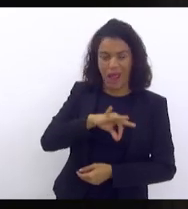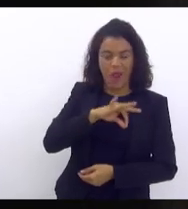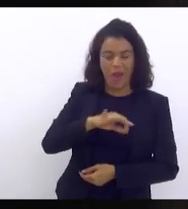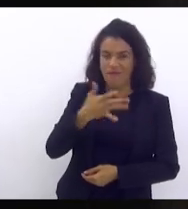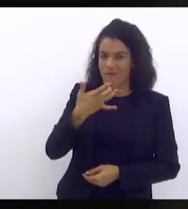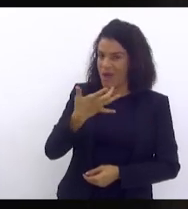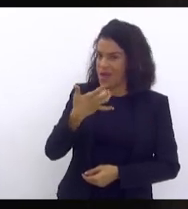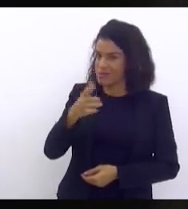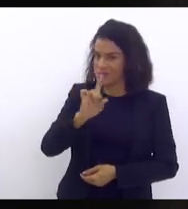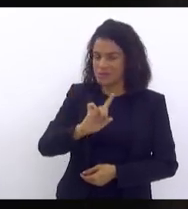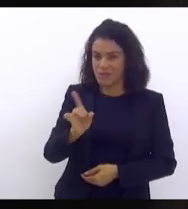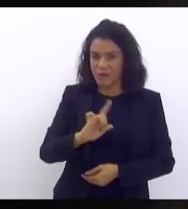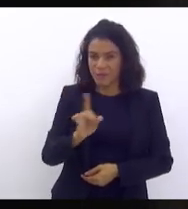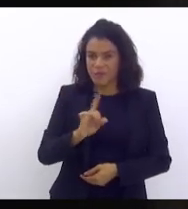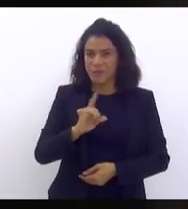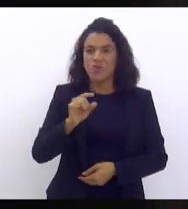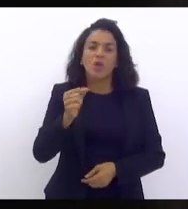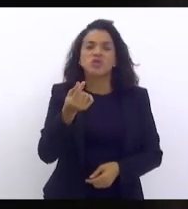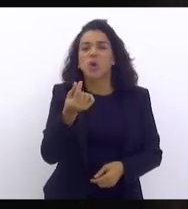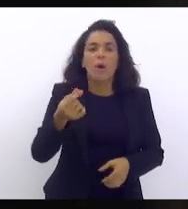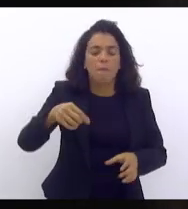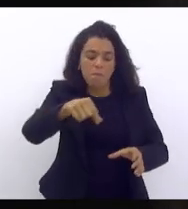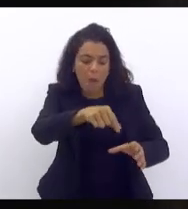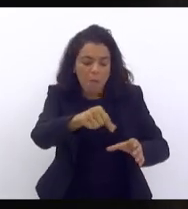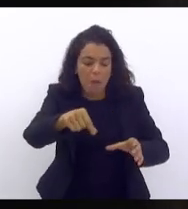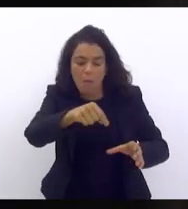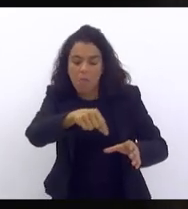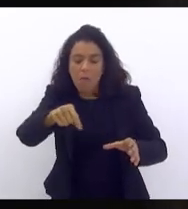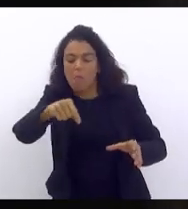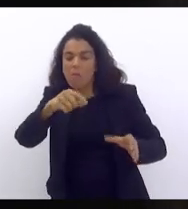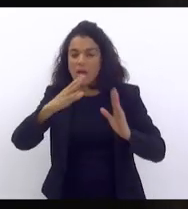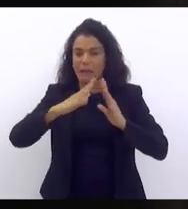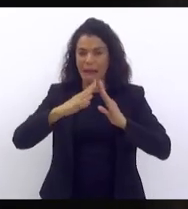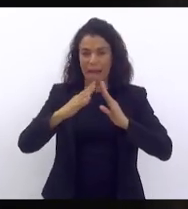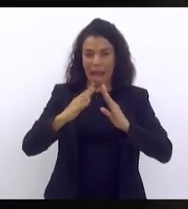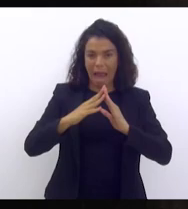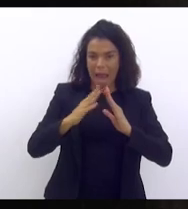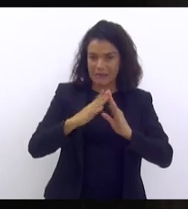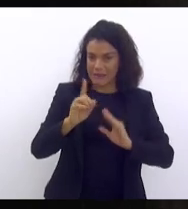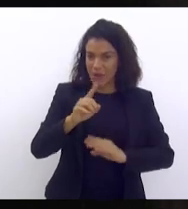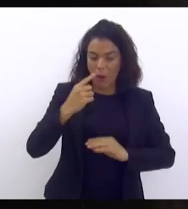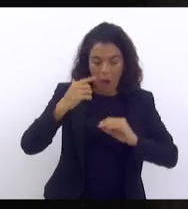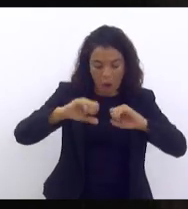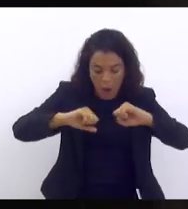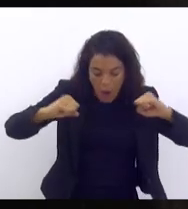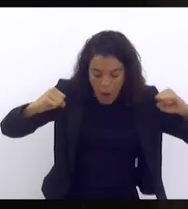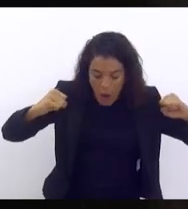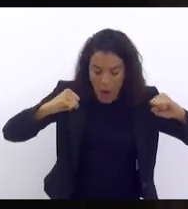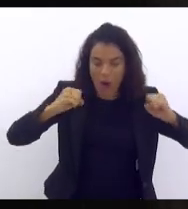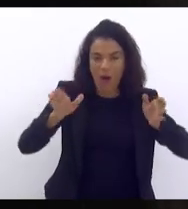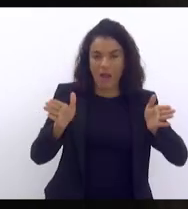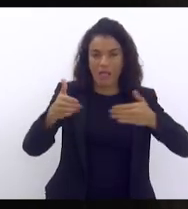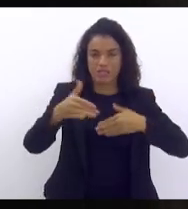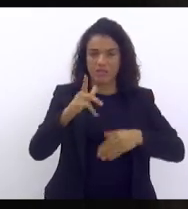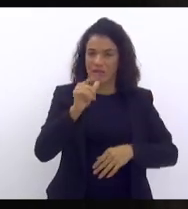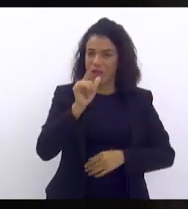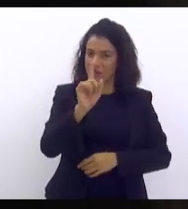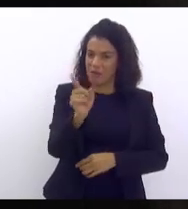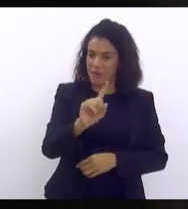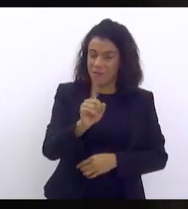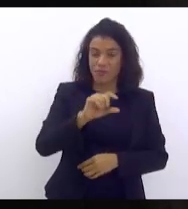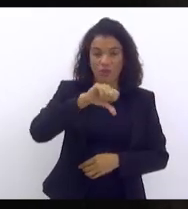gente não só faz isso, não bota só pozinho nos ralos, não olha a caixa d'água, não é só isso que a gente faz. Em